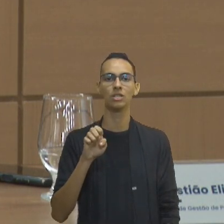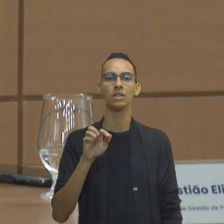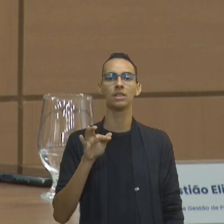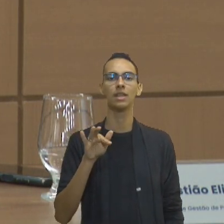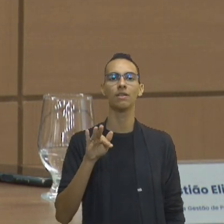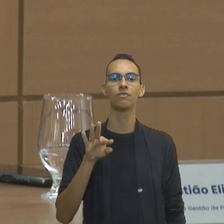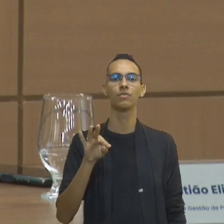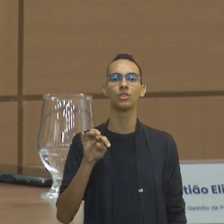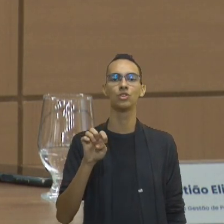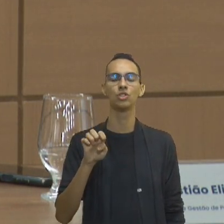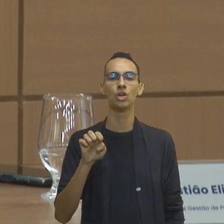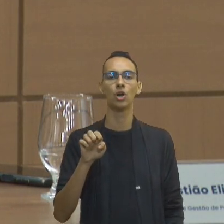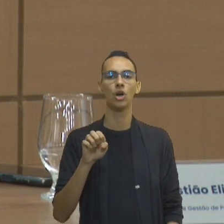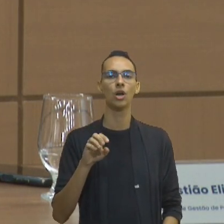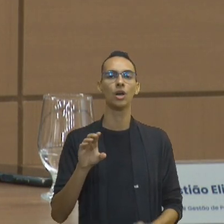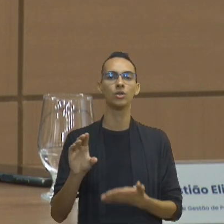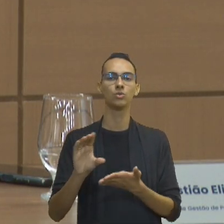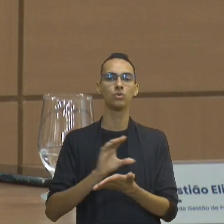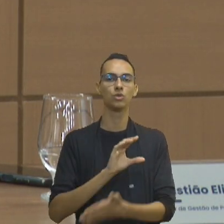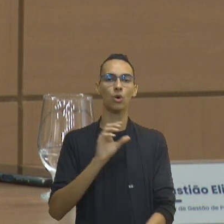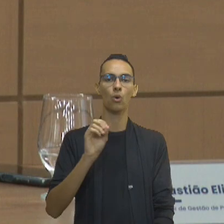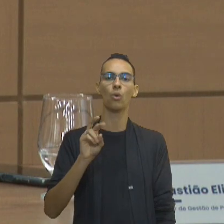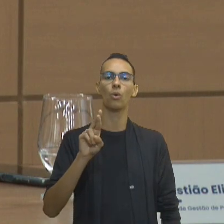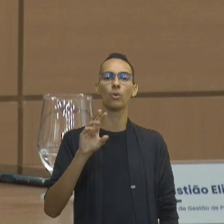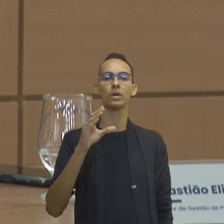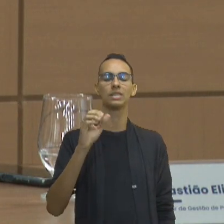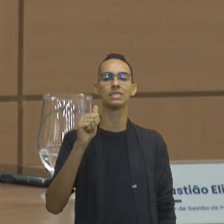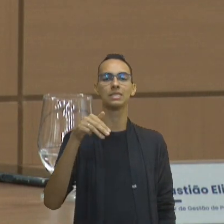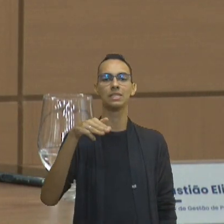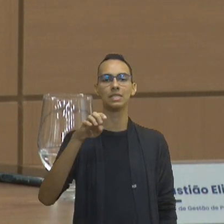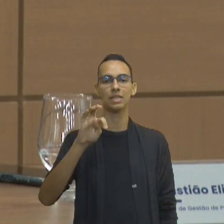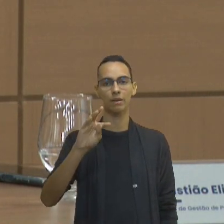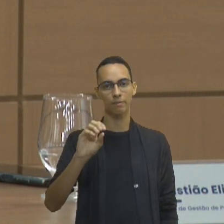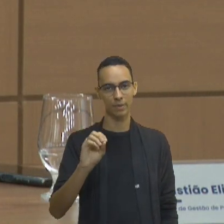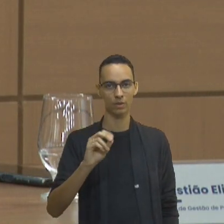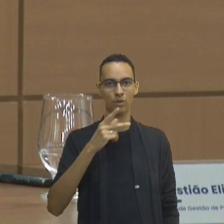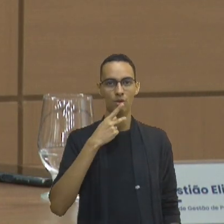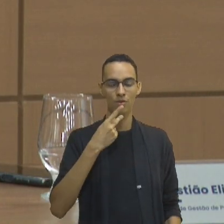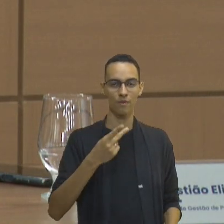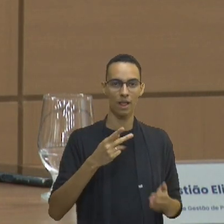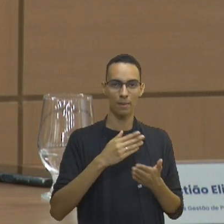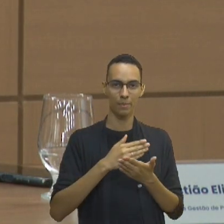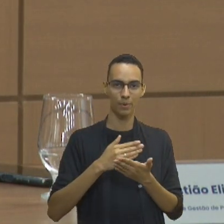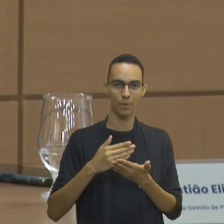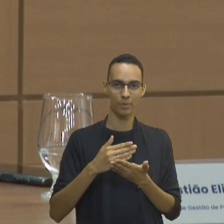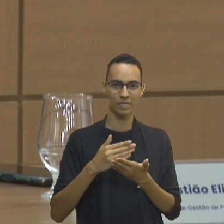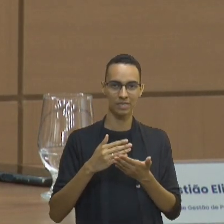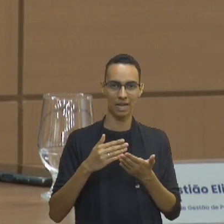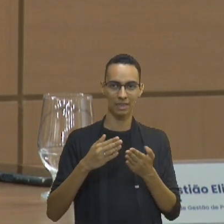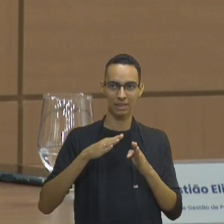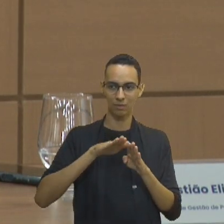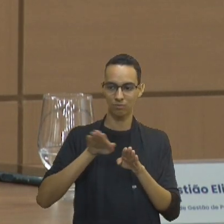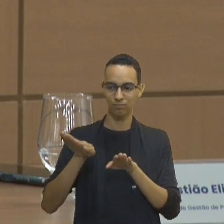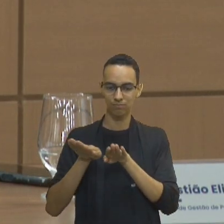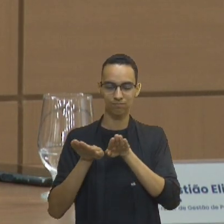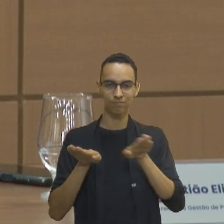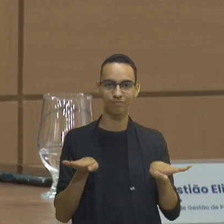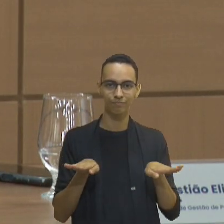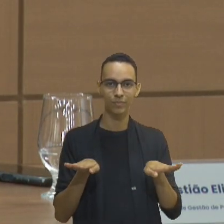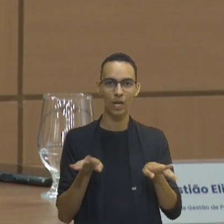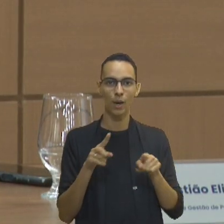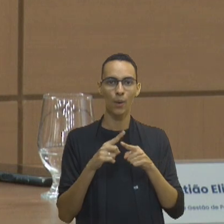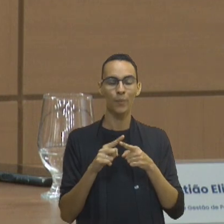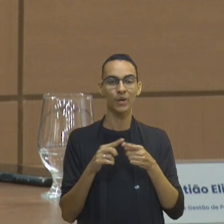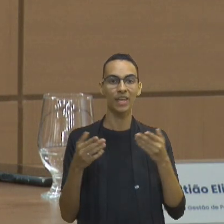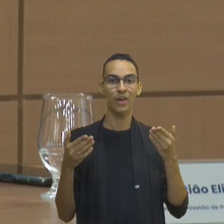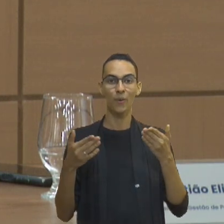a universidade ela passe a funcionar na contramão da condição ideal. Tradicionalmente, a universidade pública ela só cresce,